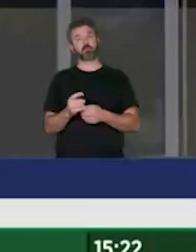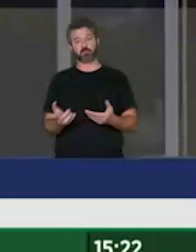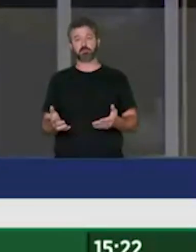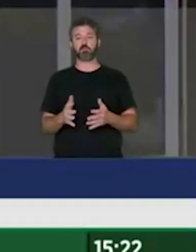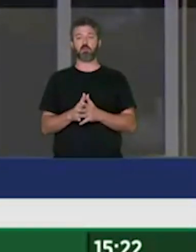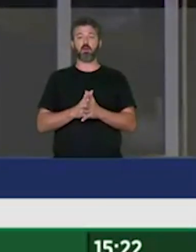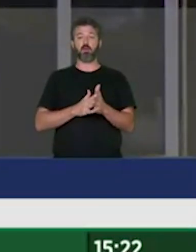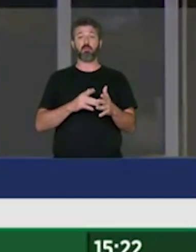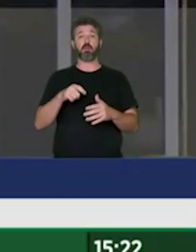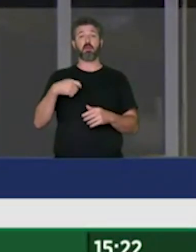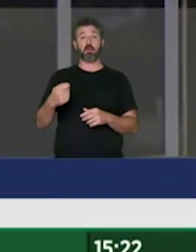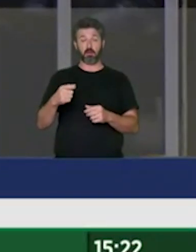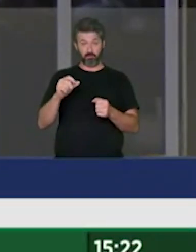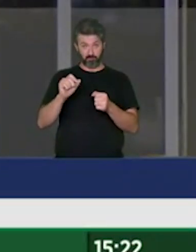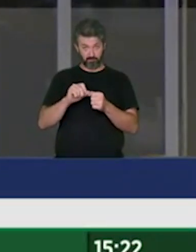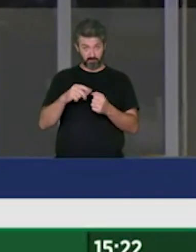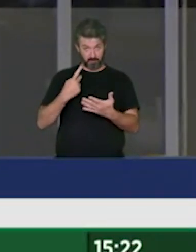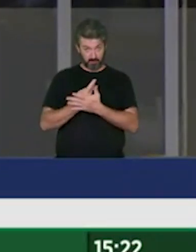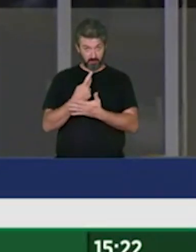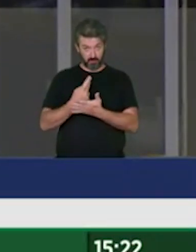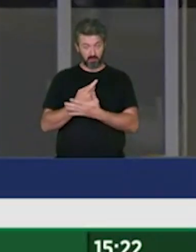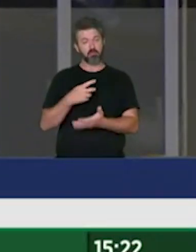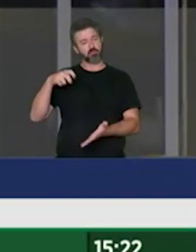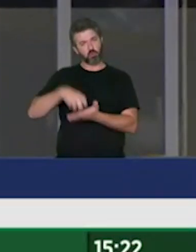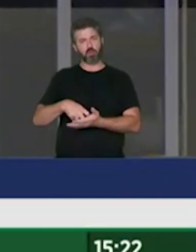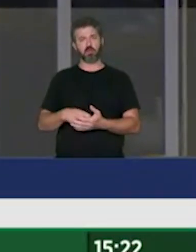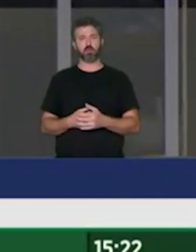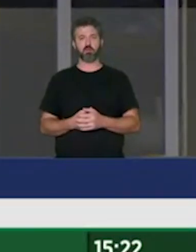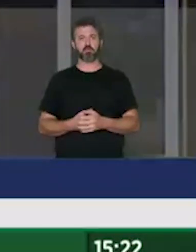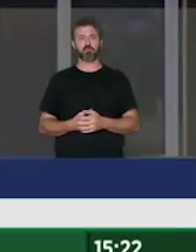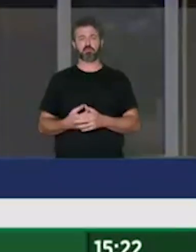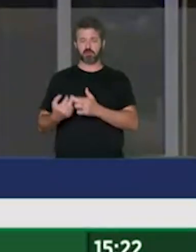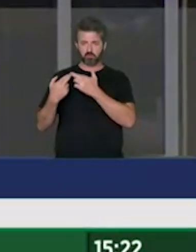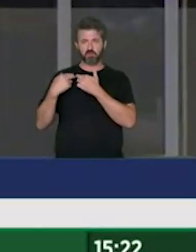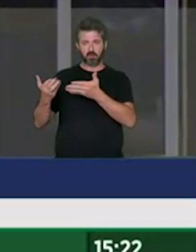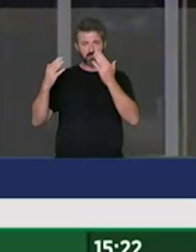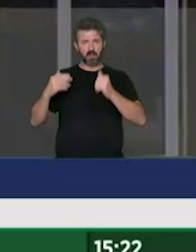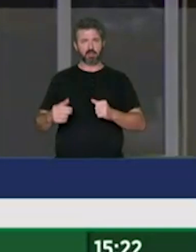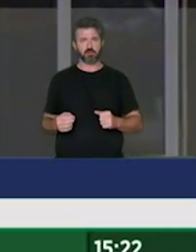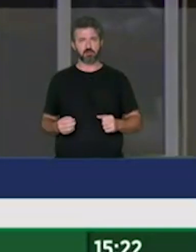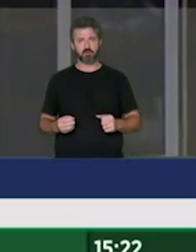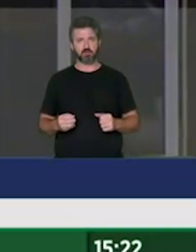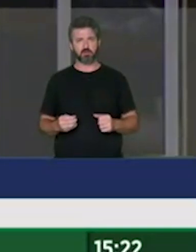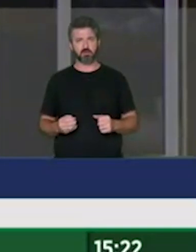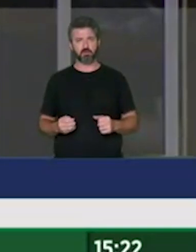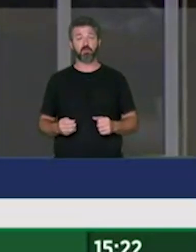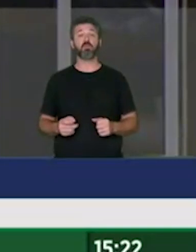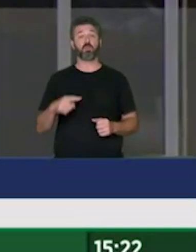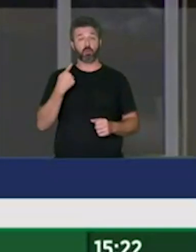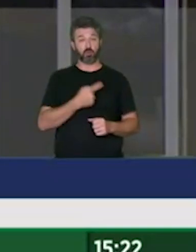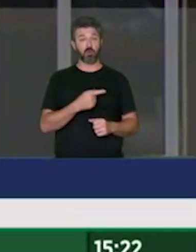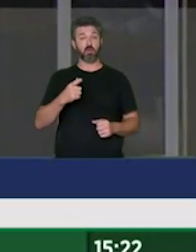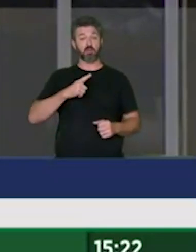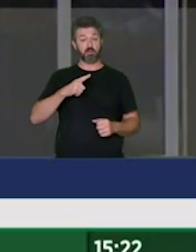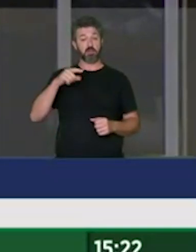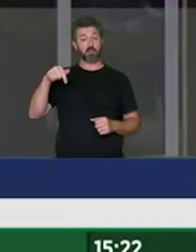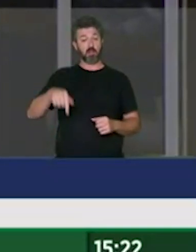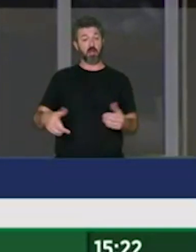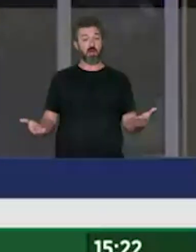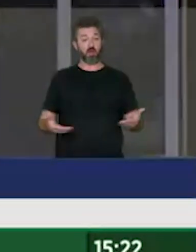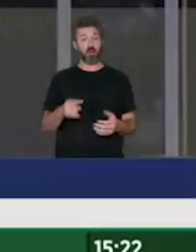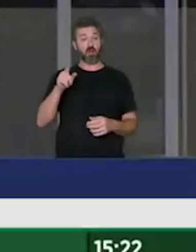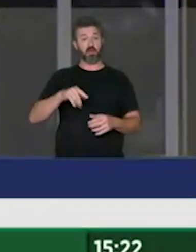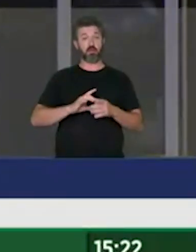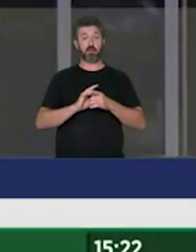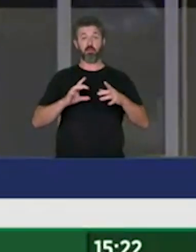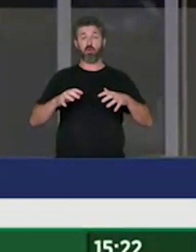aqueles que os cometeram, punidos, responsabilizados. Nós vivemos uma democracia com